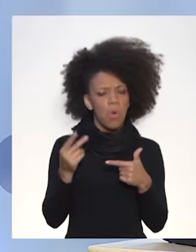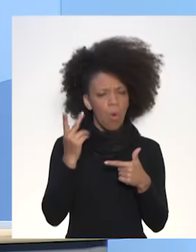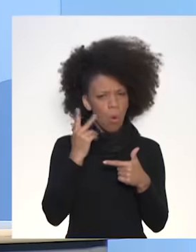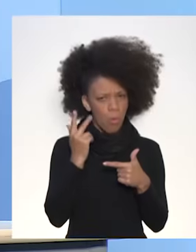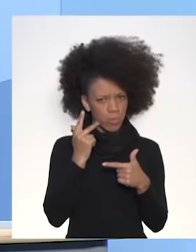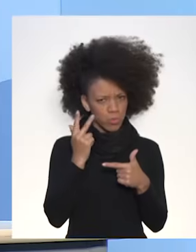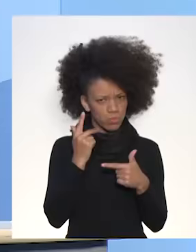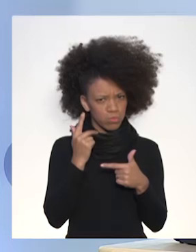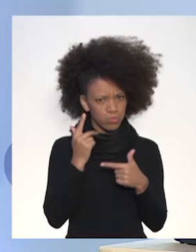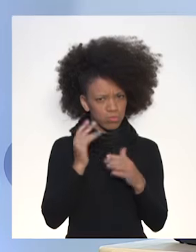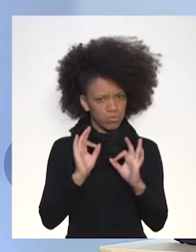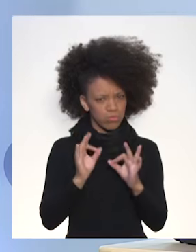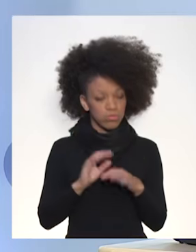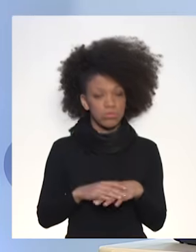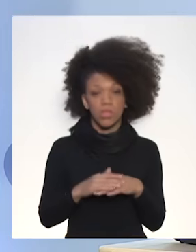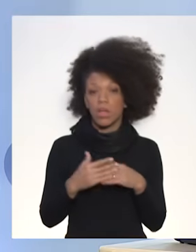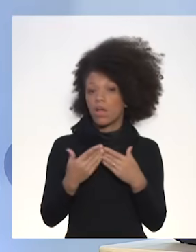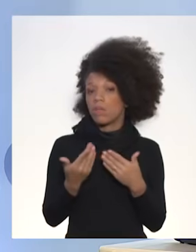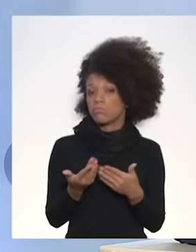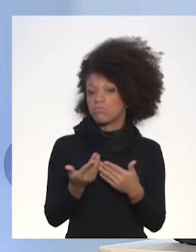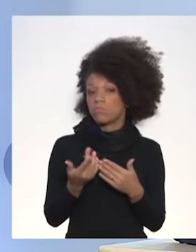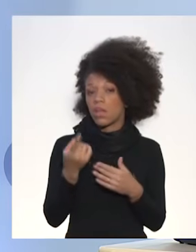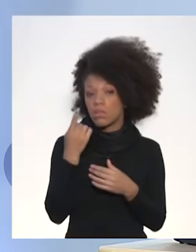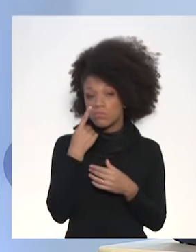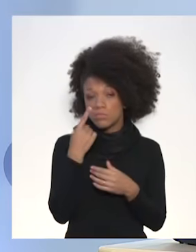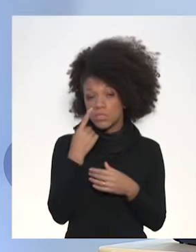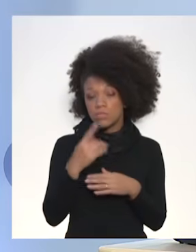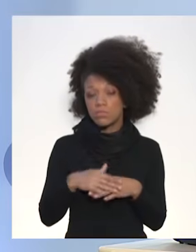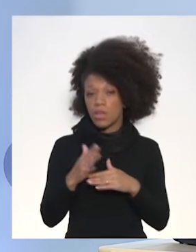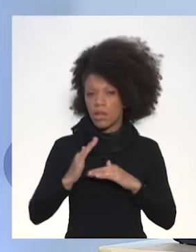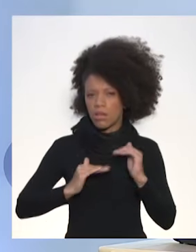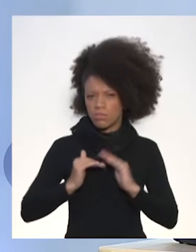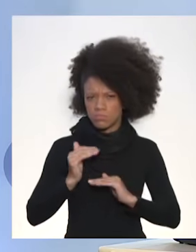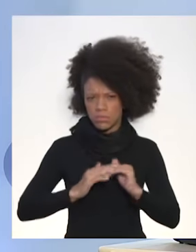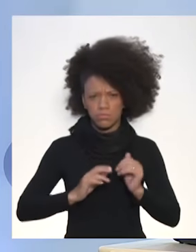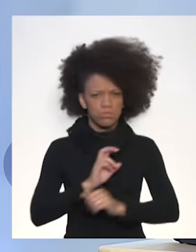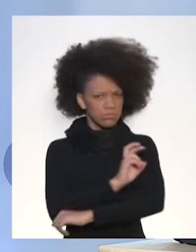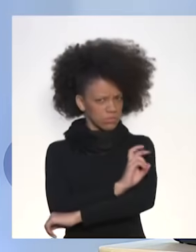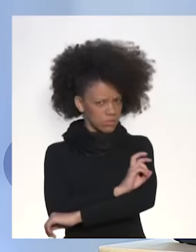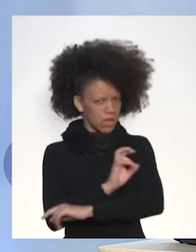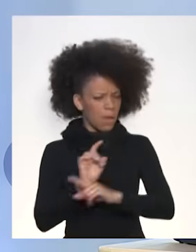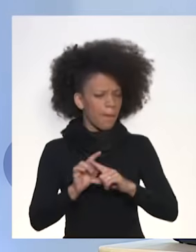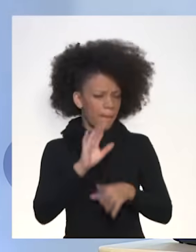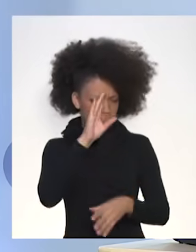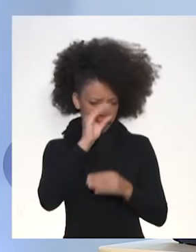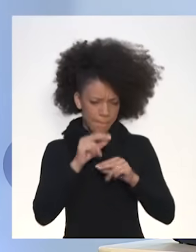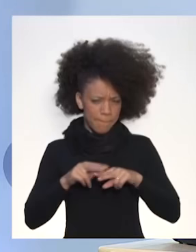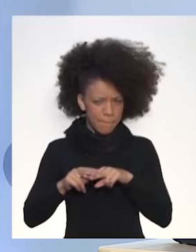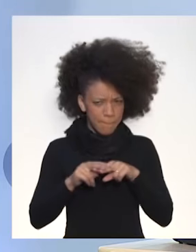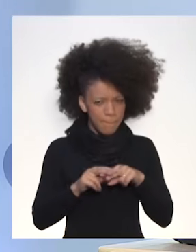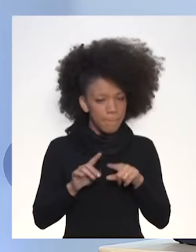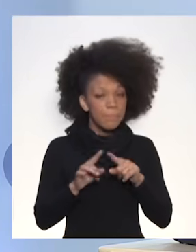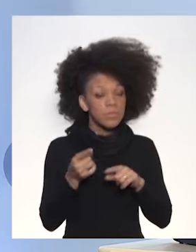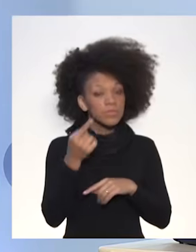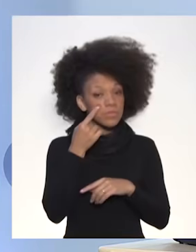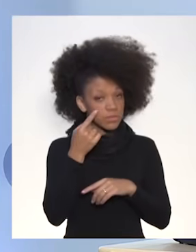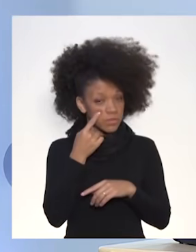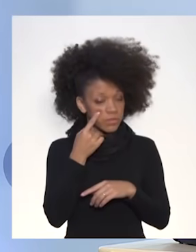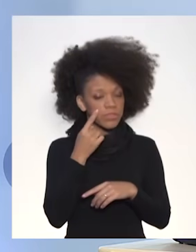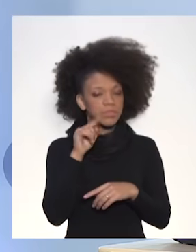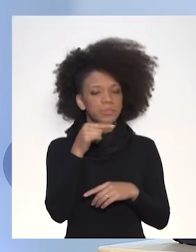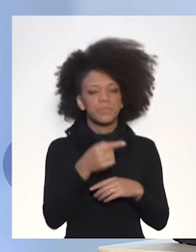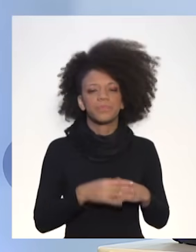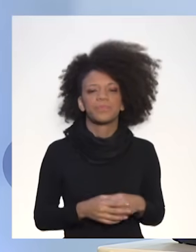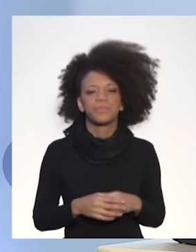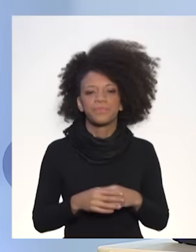né? É seu tempo. Por né? Enquanto a gente está vendo verdade. Aí as nossas habilidades do quinto ano, mas você vai ver essa ideia aí, né? Do máximo divisor comum.